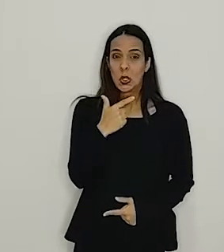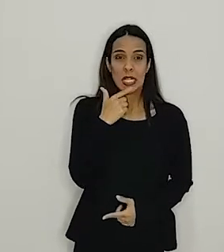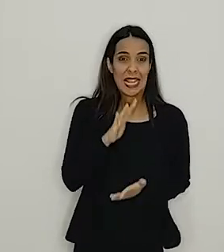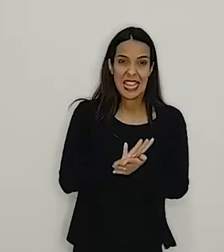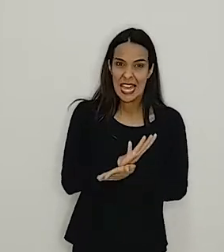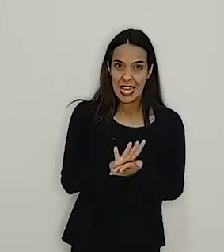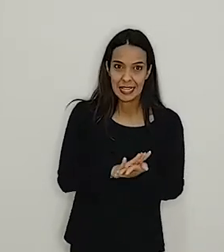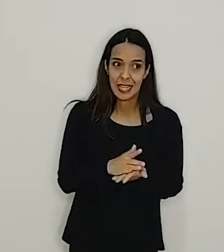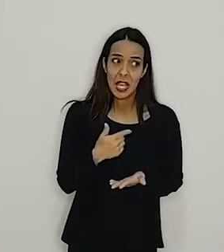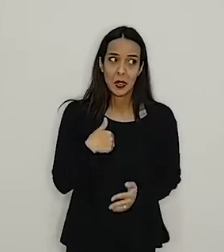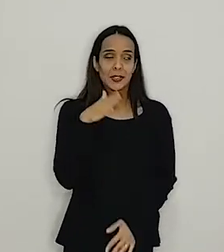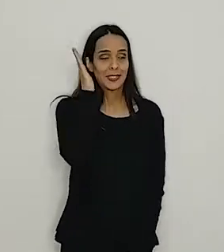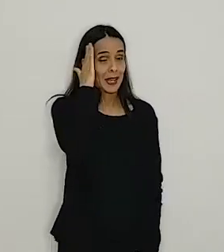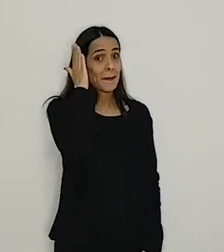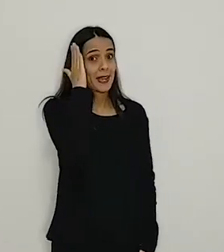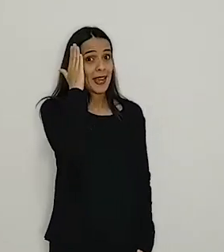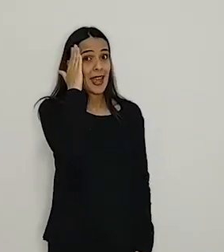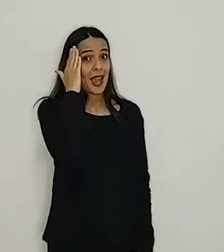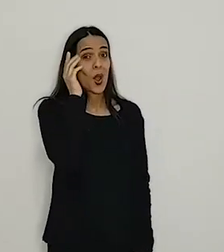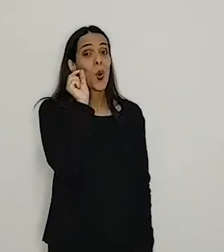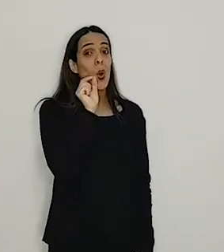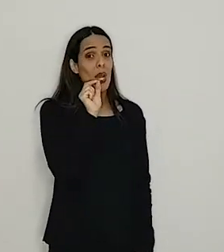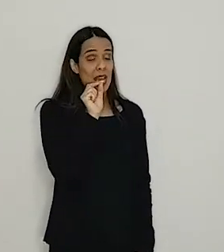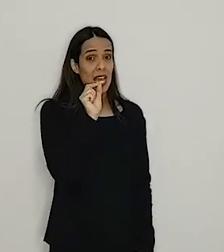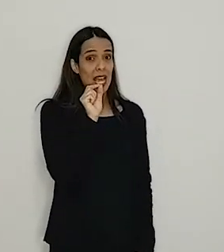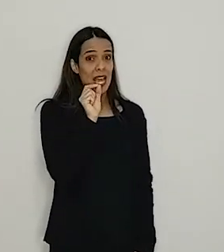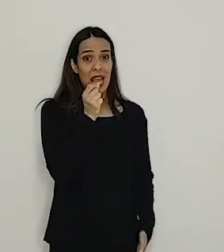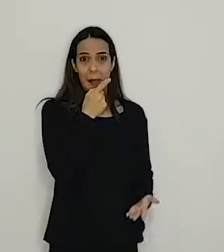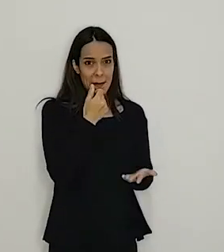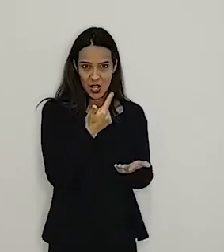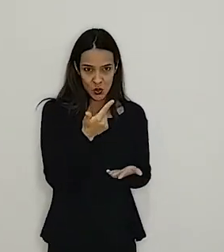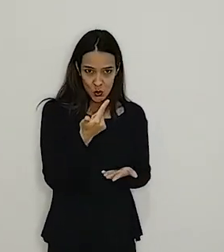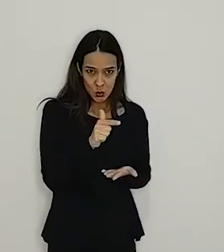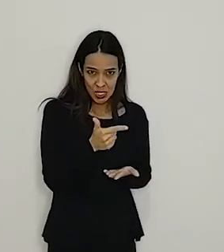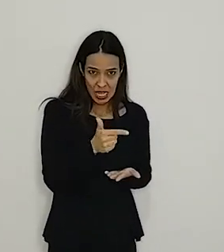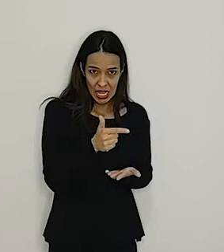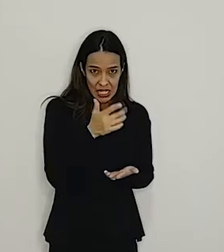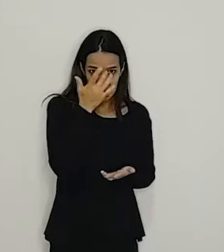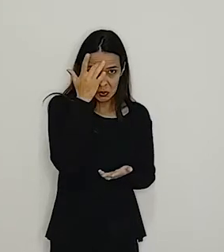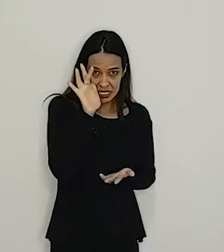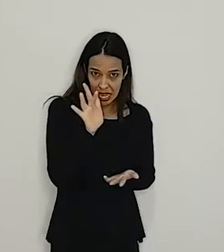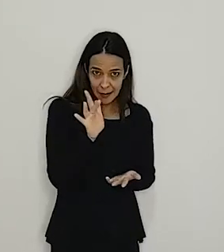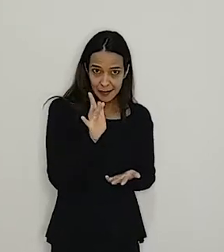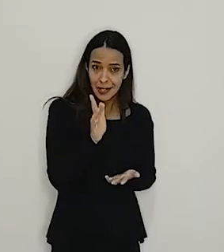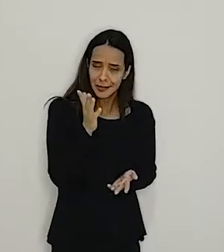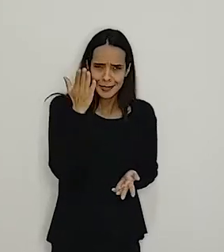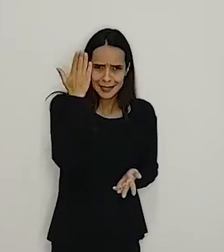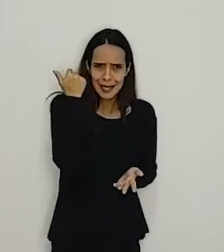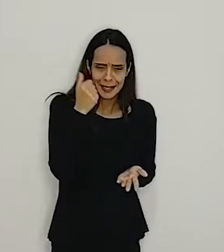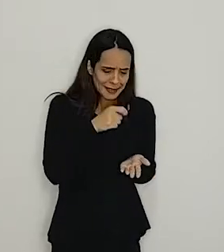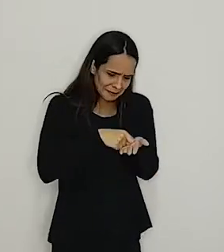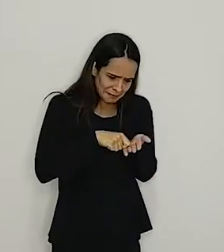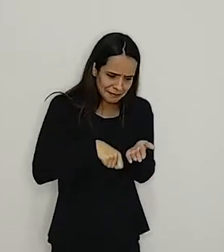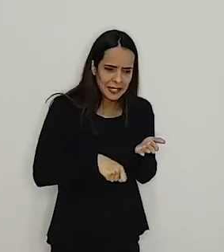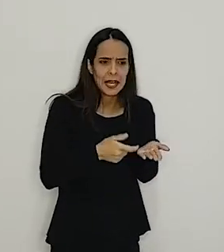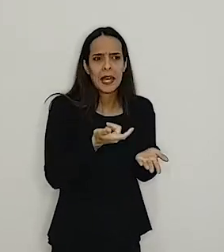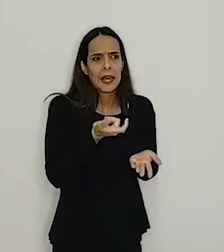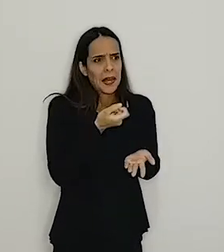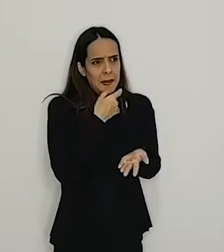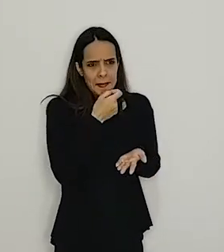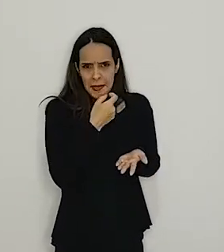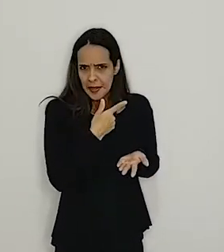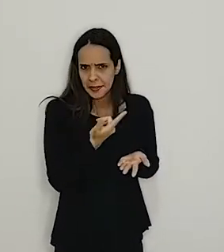era incompetente. E a minha incompetência não estava no fato de não saber qual opioide prescrever ou